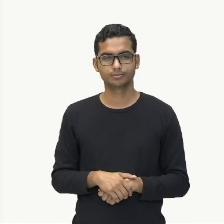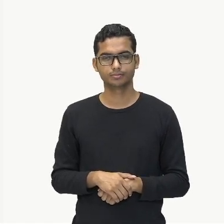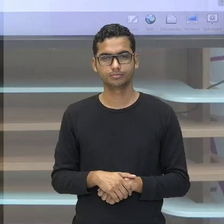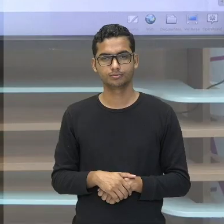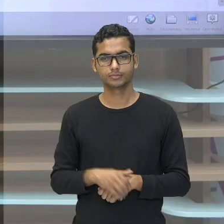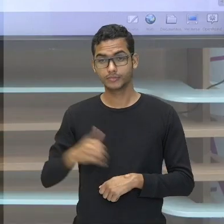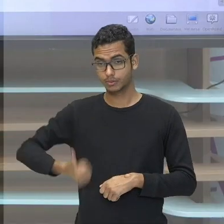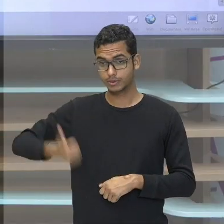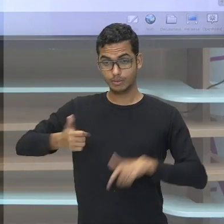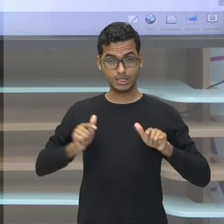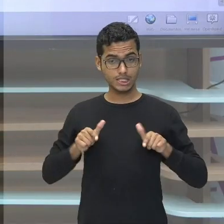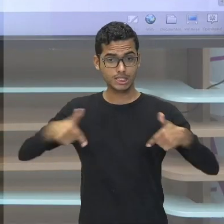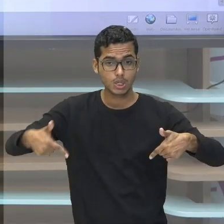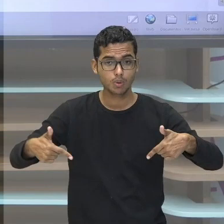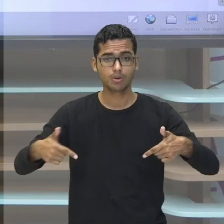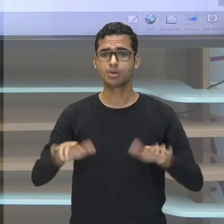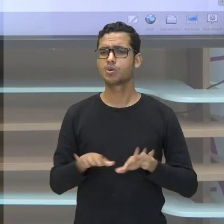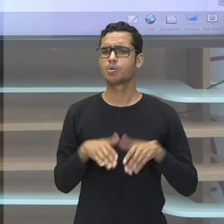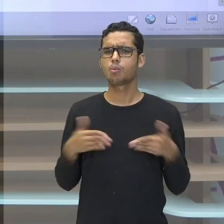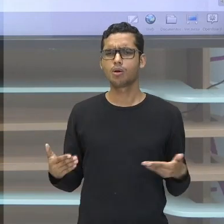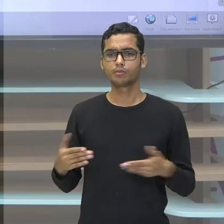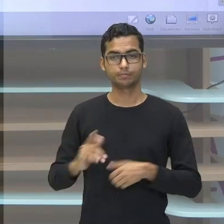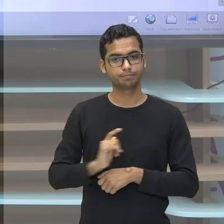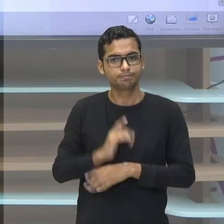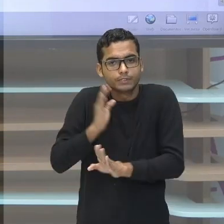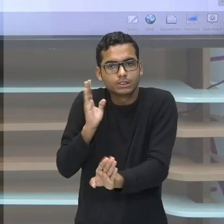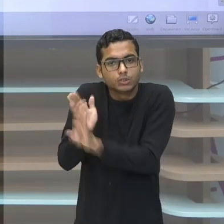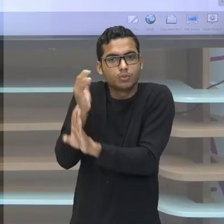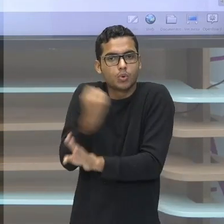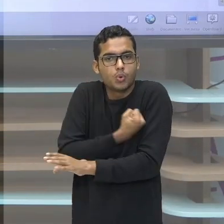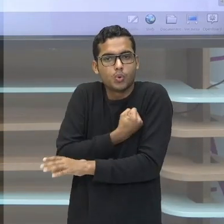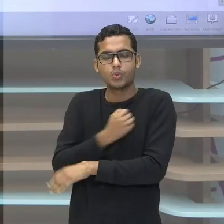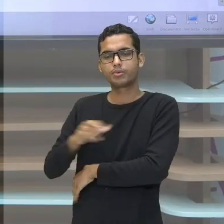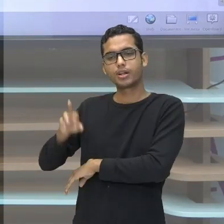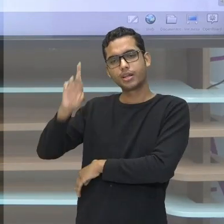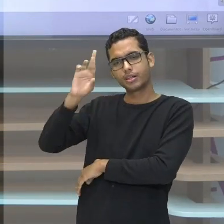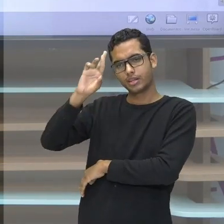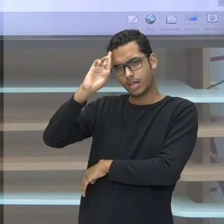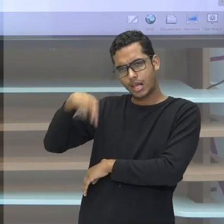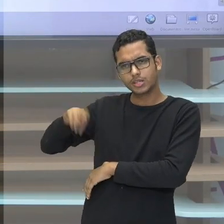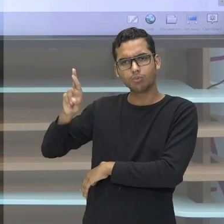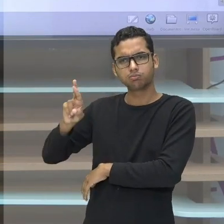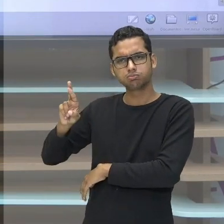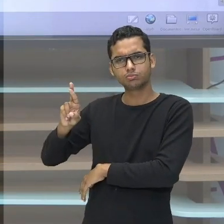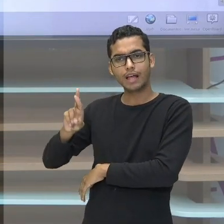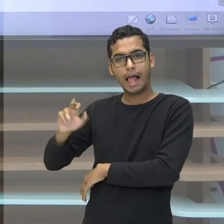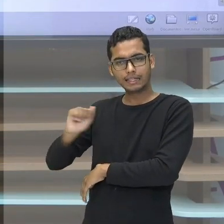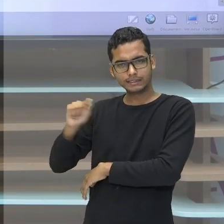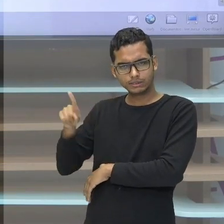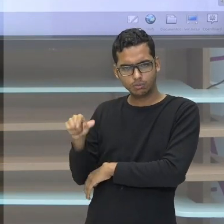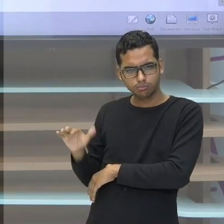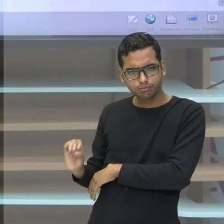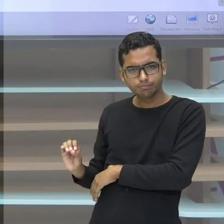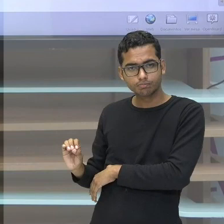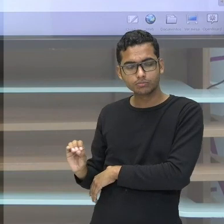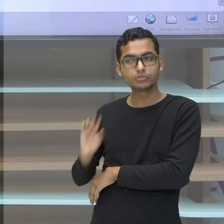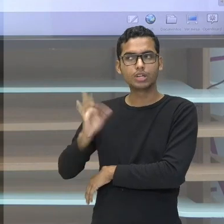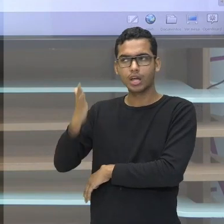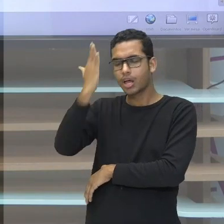tomar, né, é encontrar a nossa razão. É ou não é? Ora, se eu sei quem é o